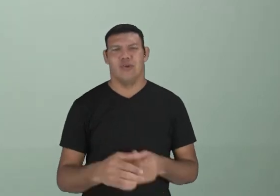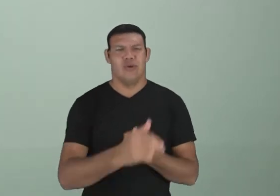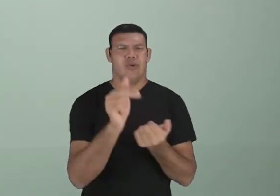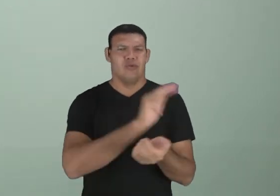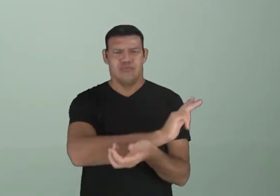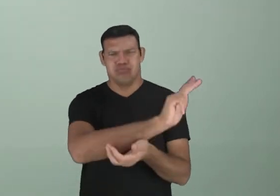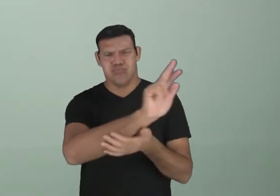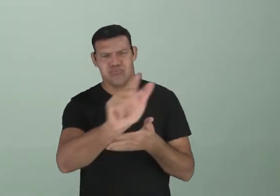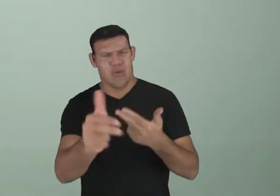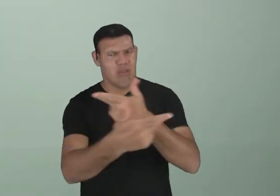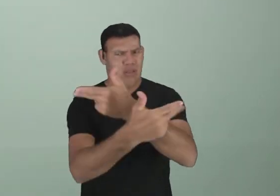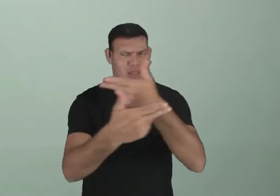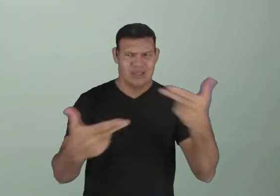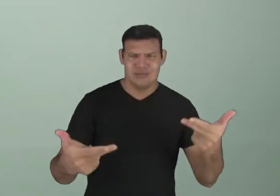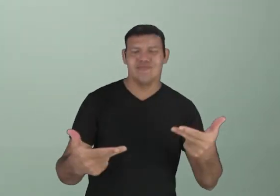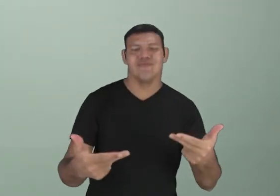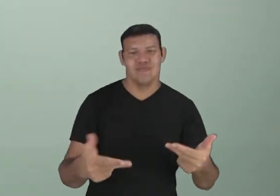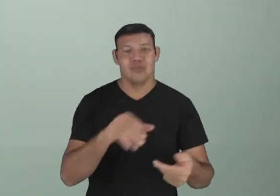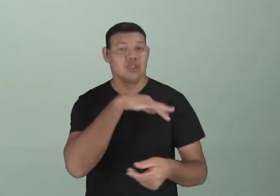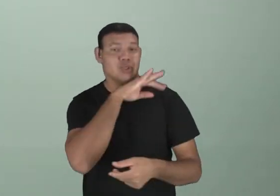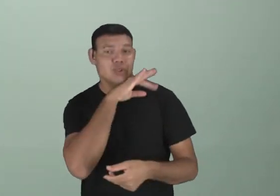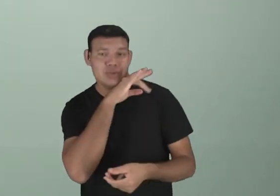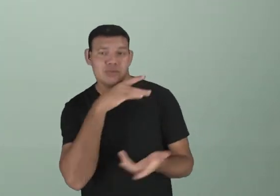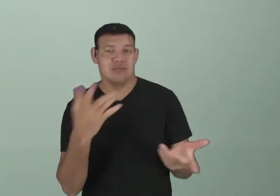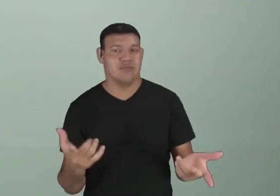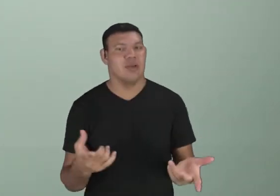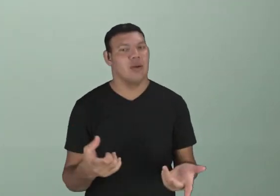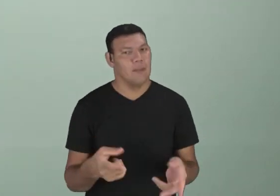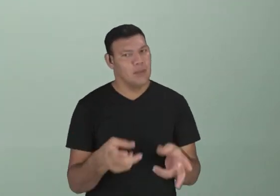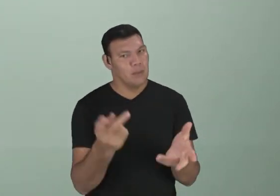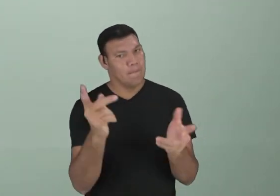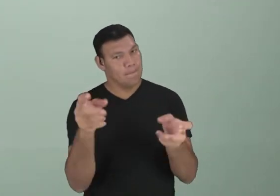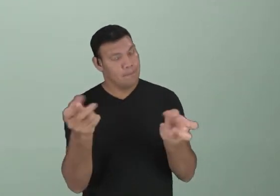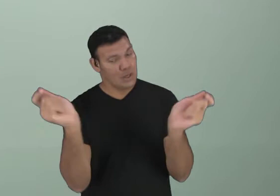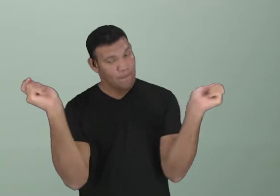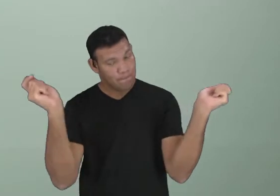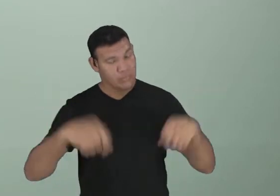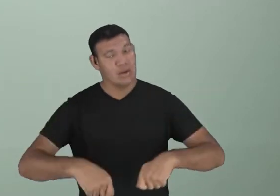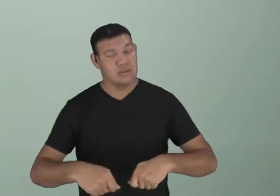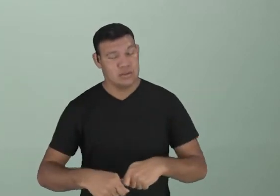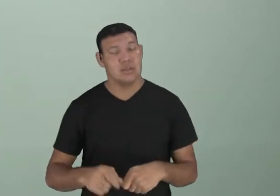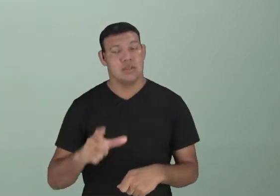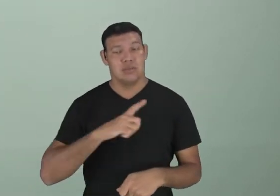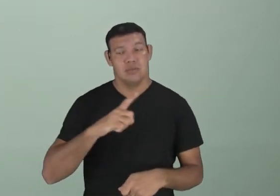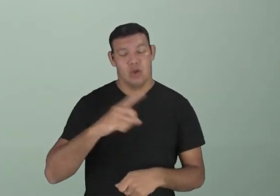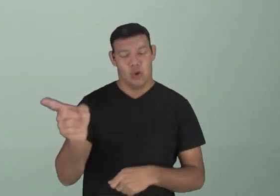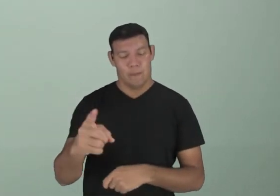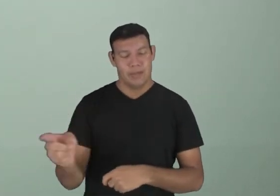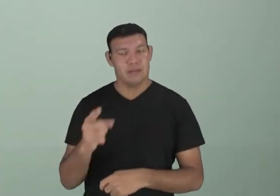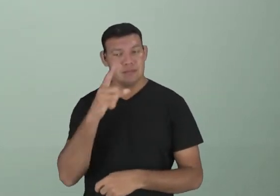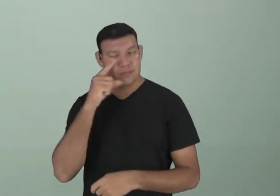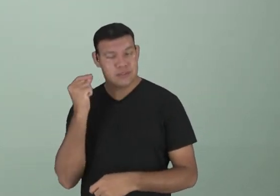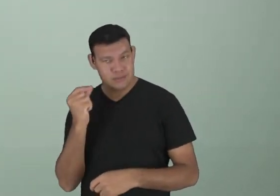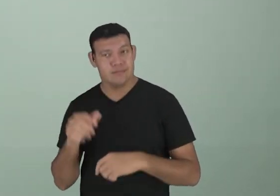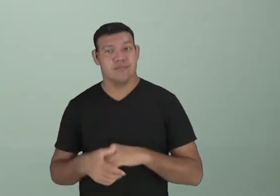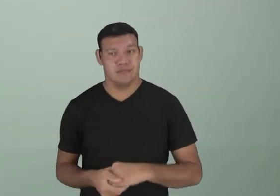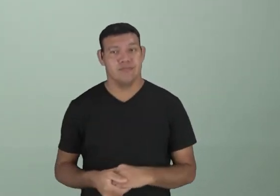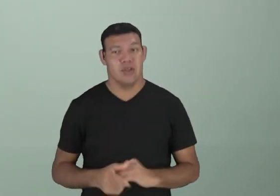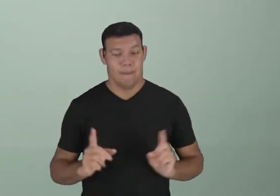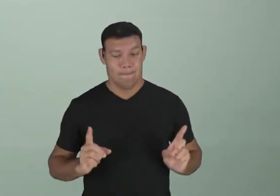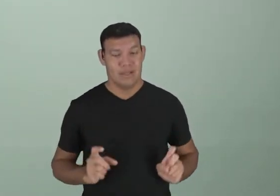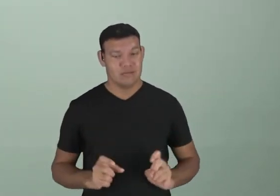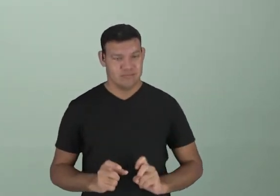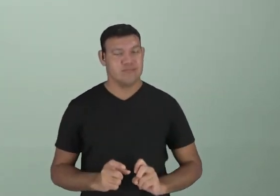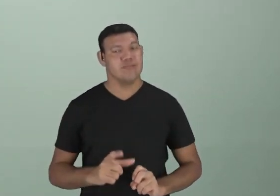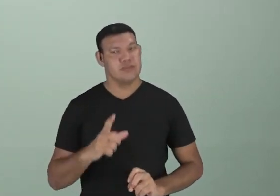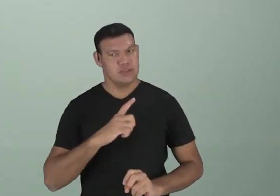de poluentes, e entre eles pode ter a urina de animais infectados, e a pessoa acaba adquirindo essa bactéria que causa a leptospirose, tá? Que é uma doença que